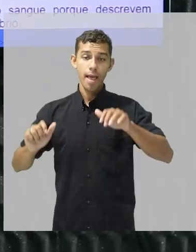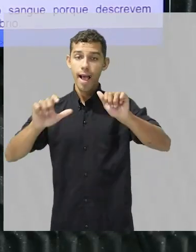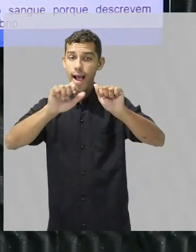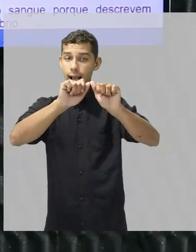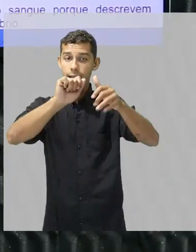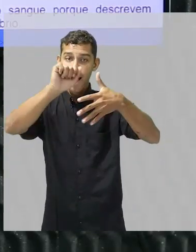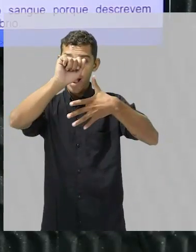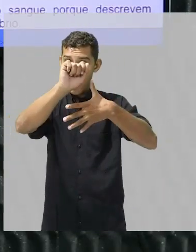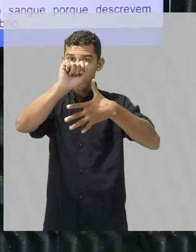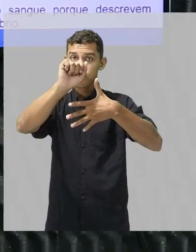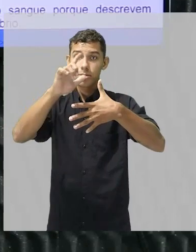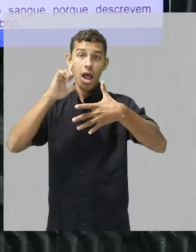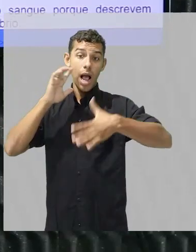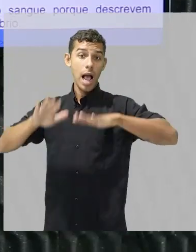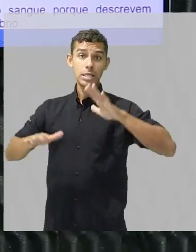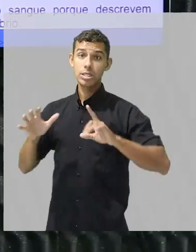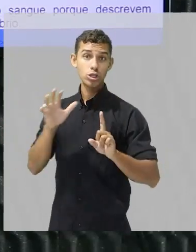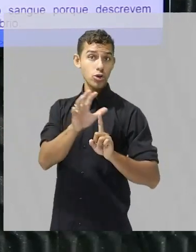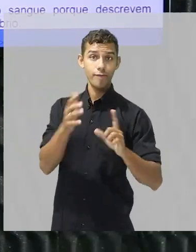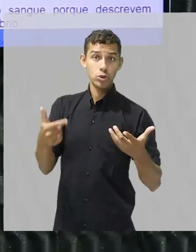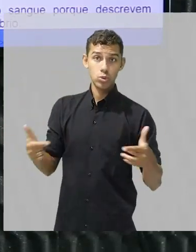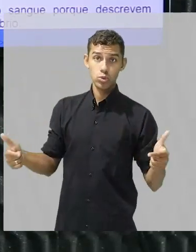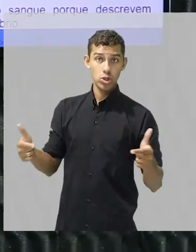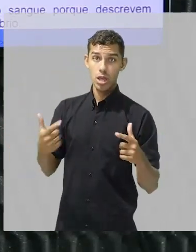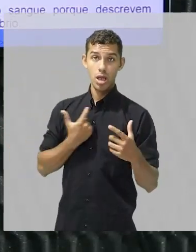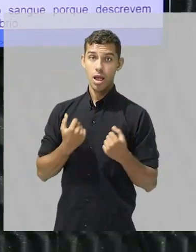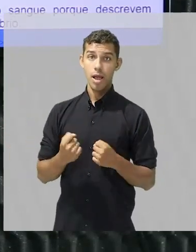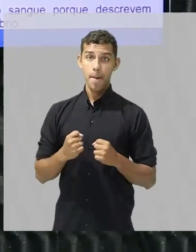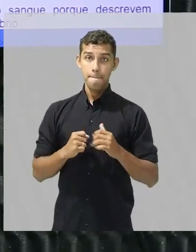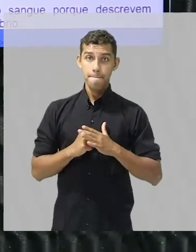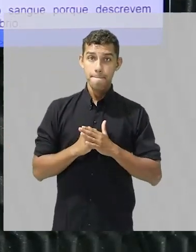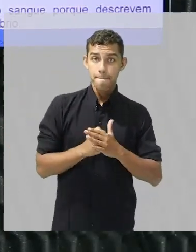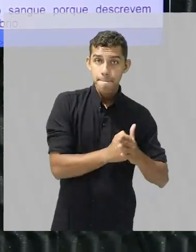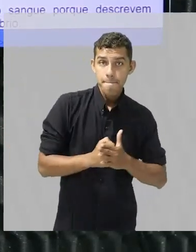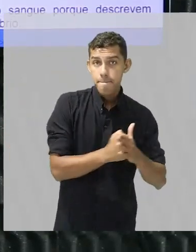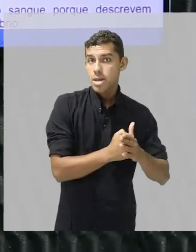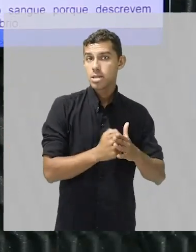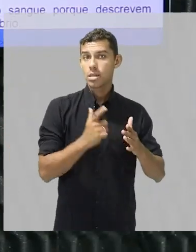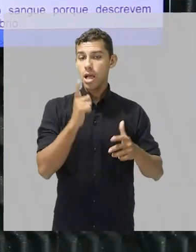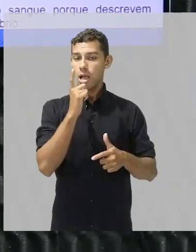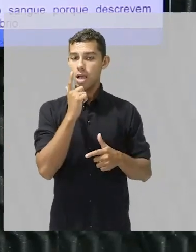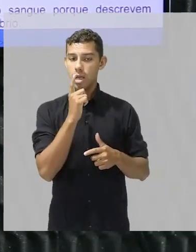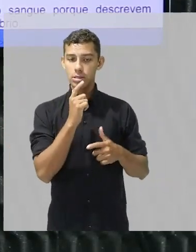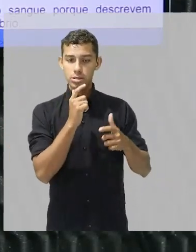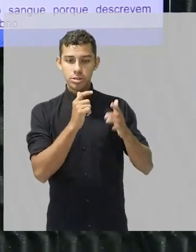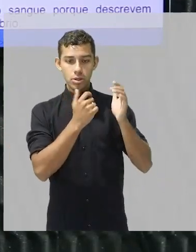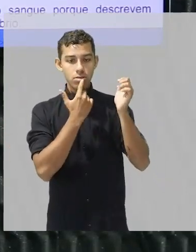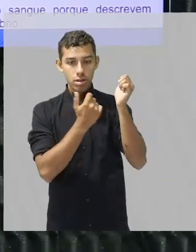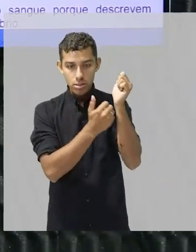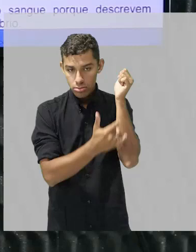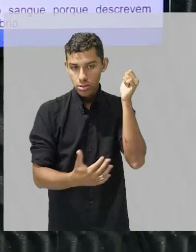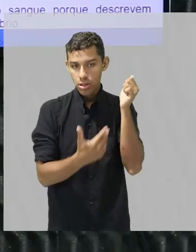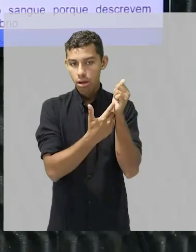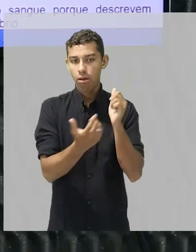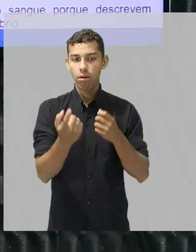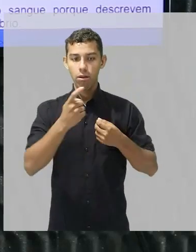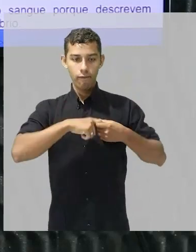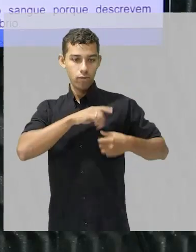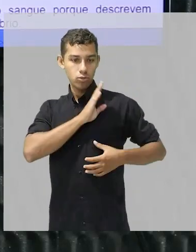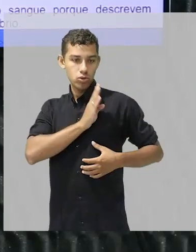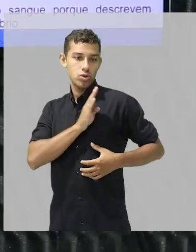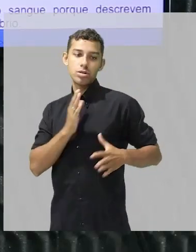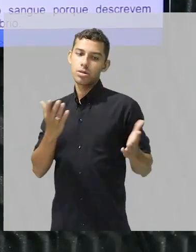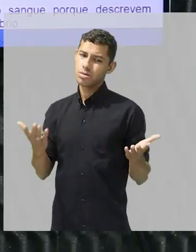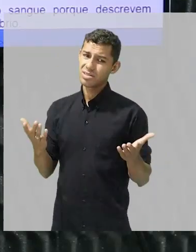letra A diz o seguinte: às vezes não exerce influência na pressão sanguínea durante o trabalho de trazer o sangue de volta ao coração.